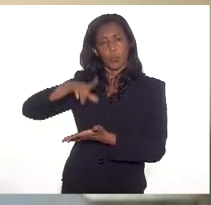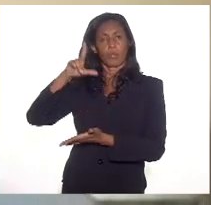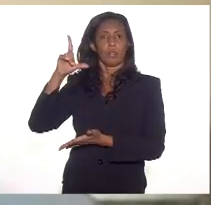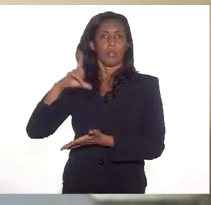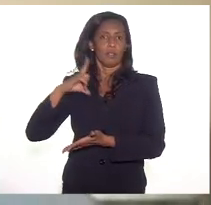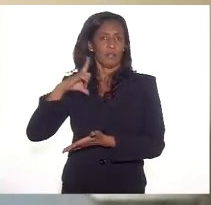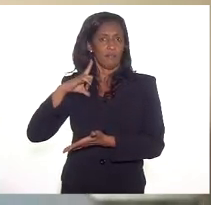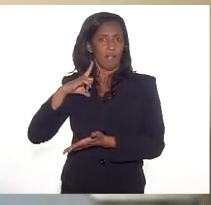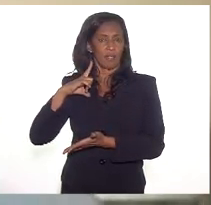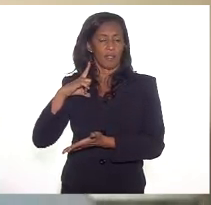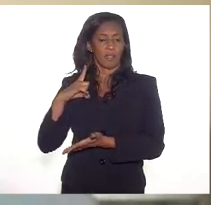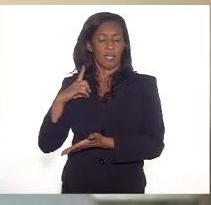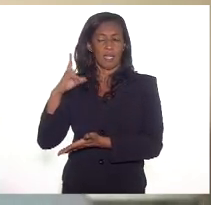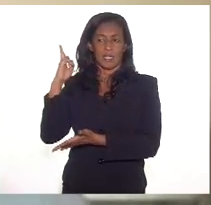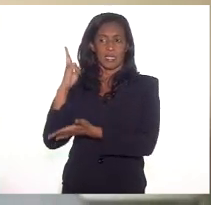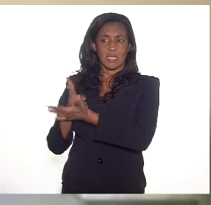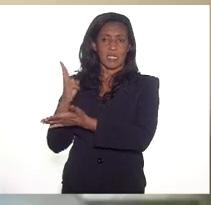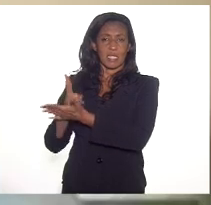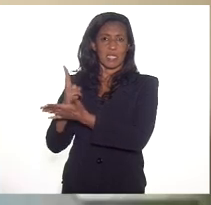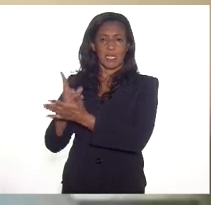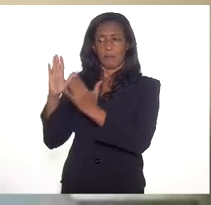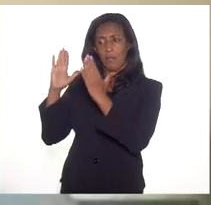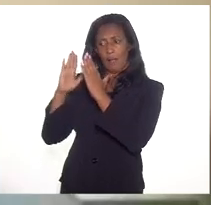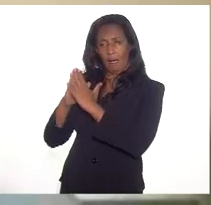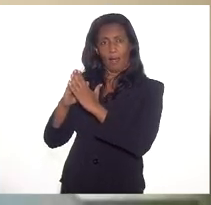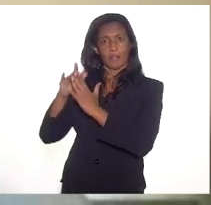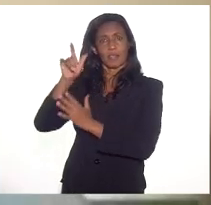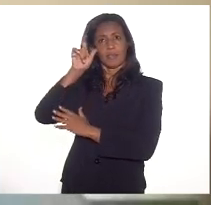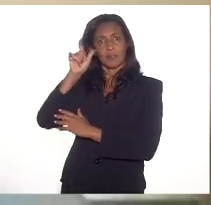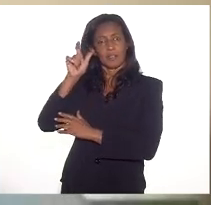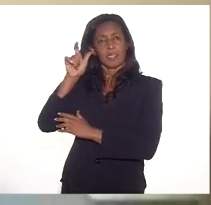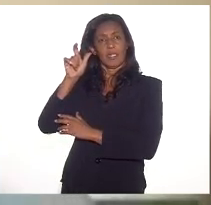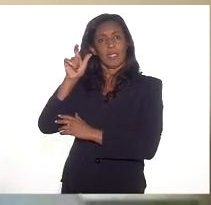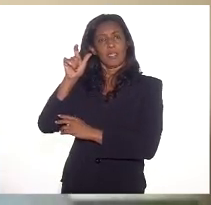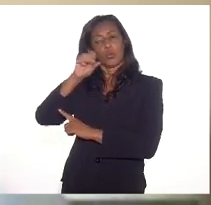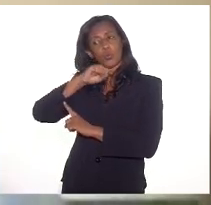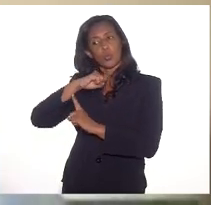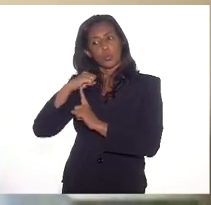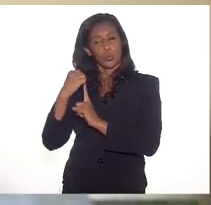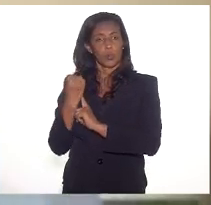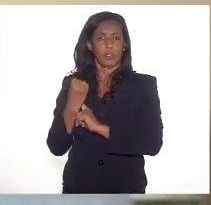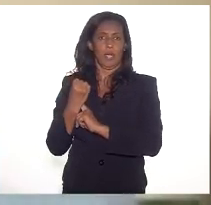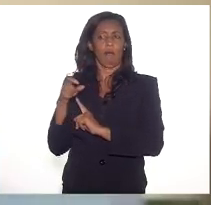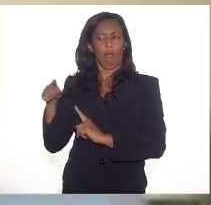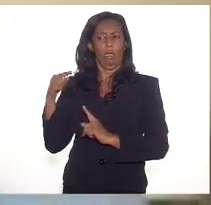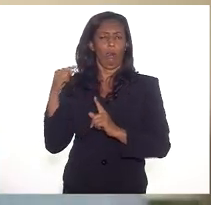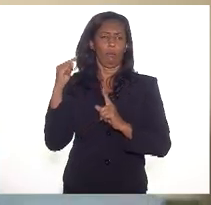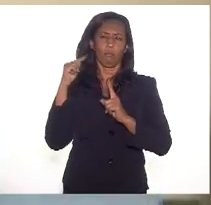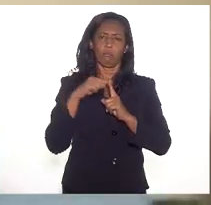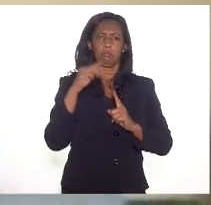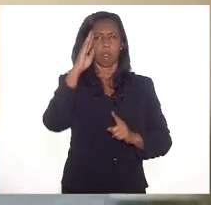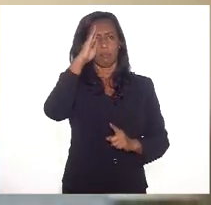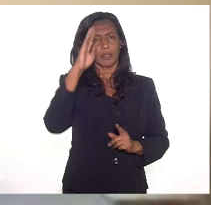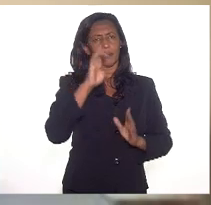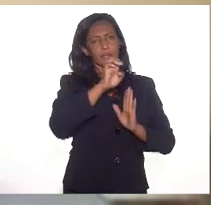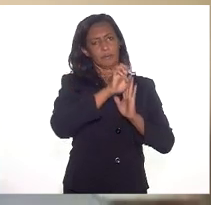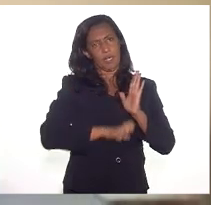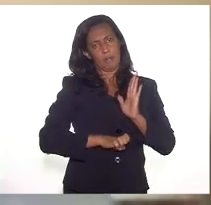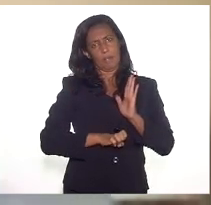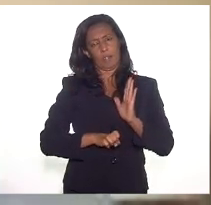como destinação ser uma habitação de interesse social. Esse é o ponto central aí da nossa emenda, e é isso que a